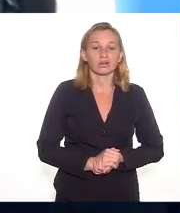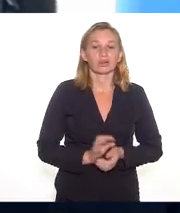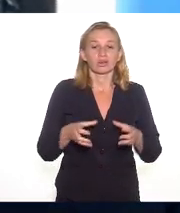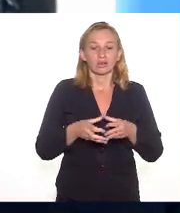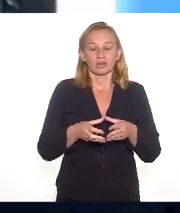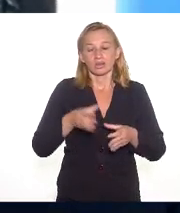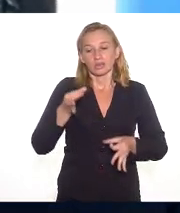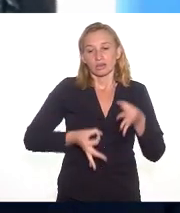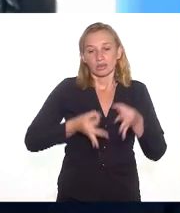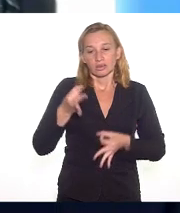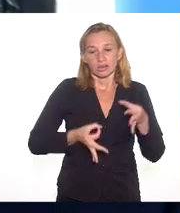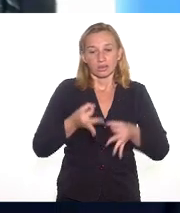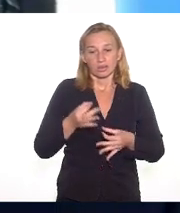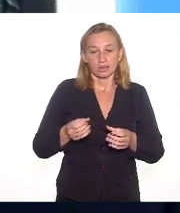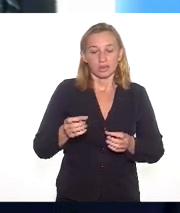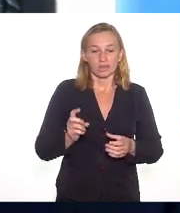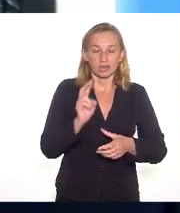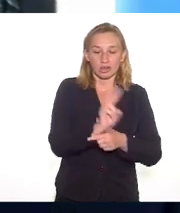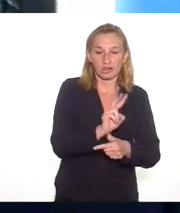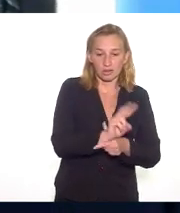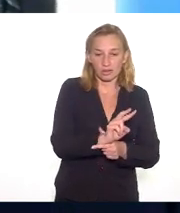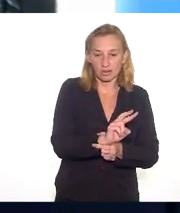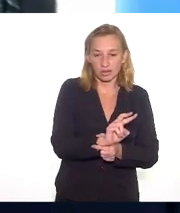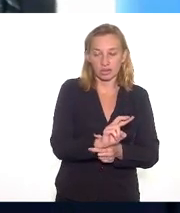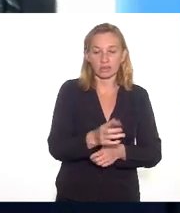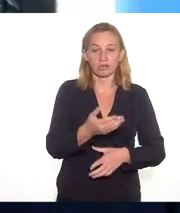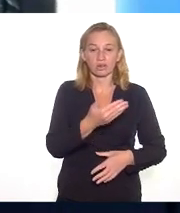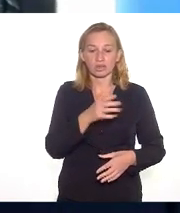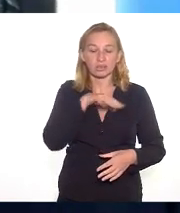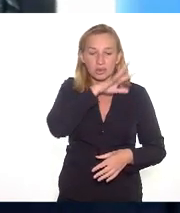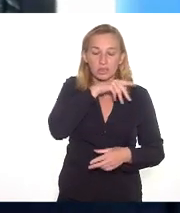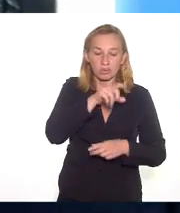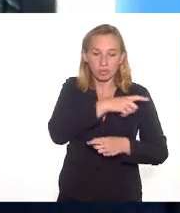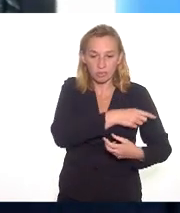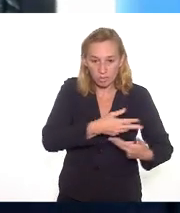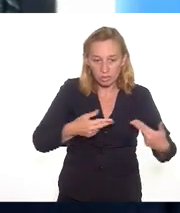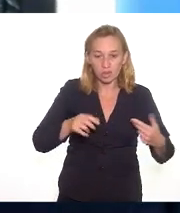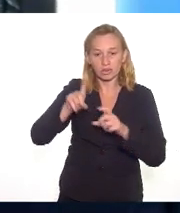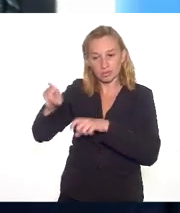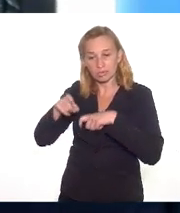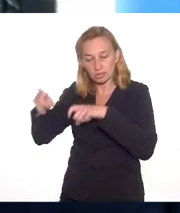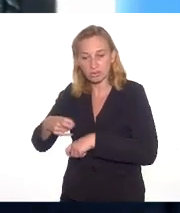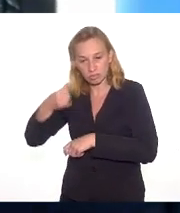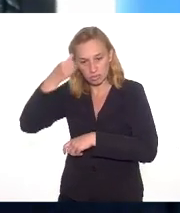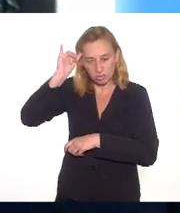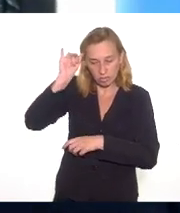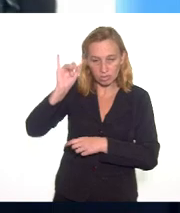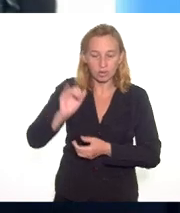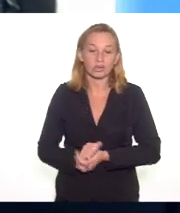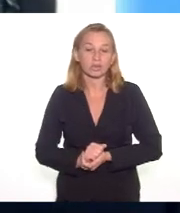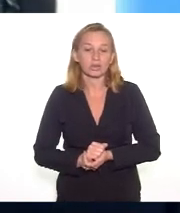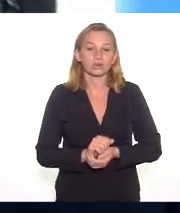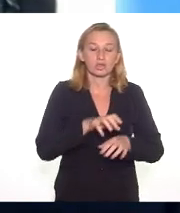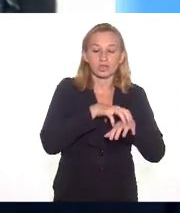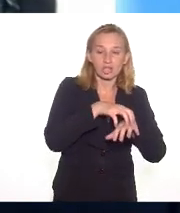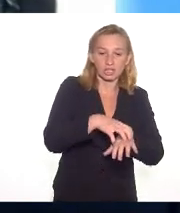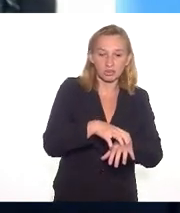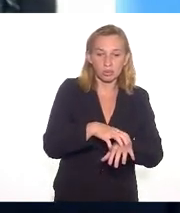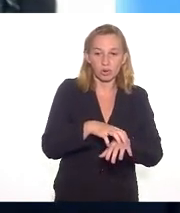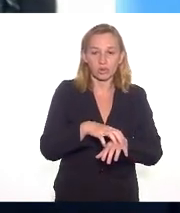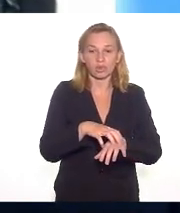comissões de Constituição e Justiça, de defesa e proteção dos animais, de agricultura, pecuária, política rural, agrária e pesqueira, de transporte e